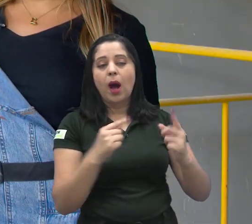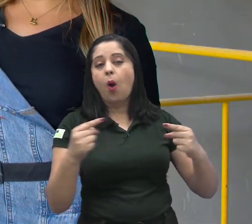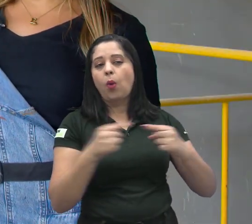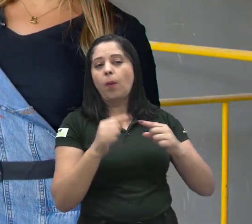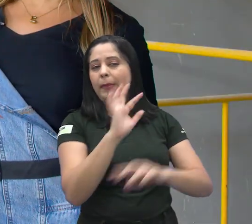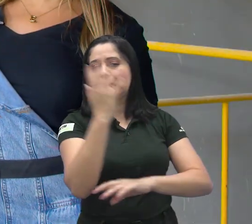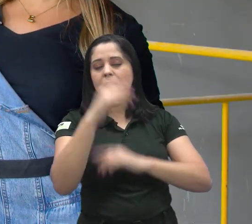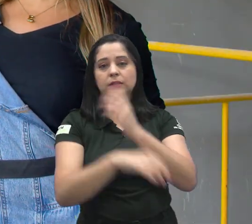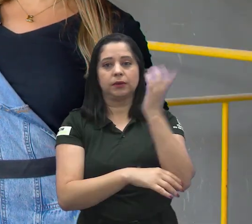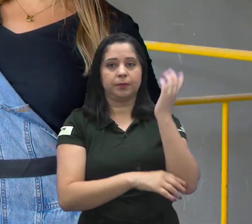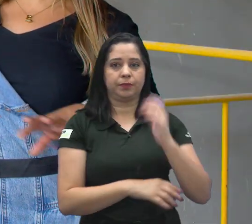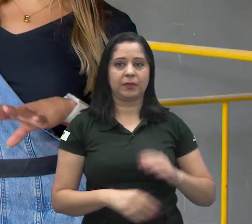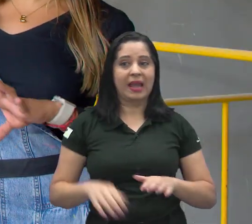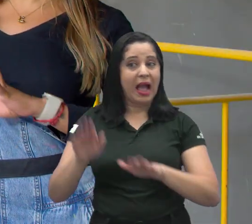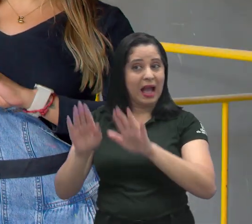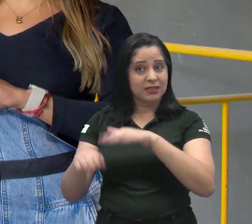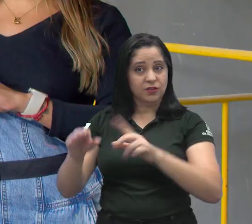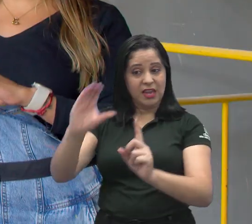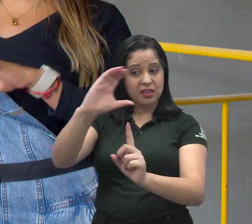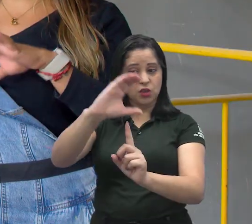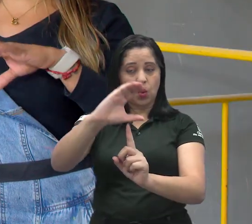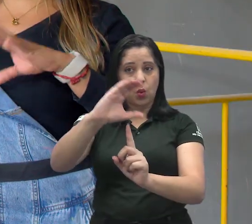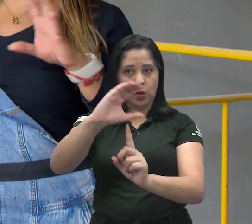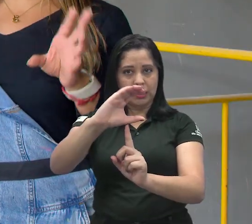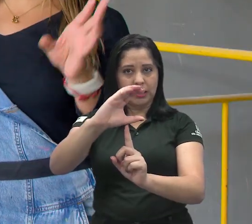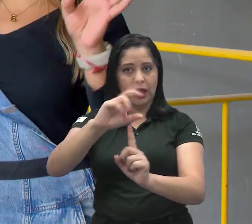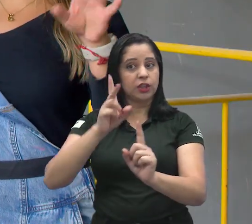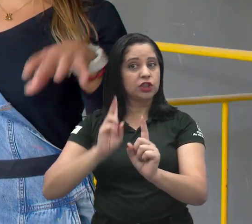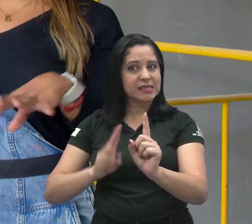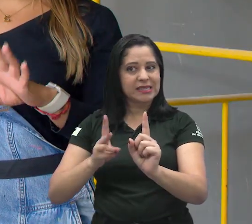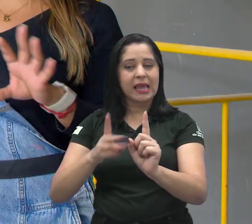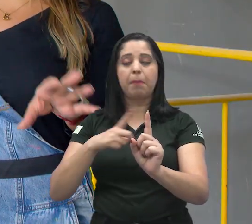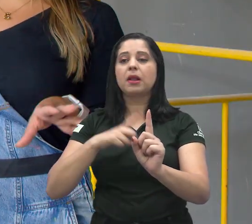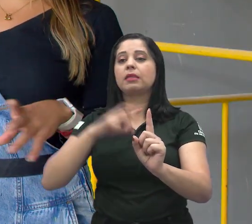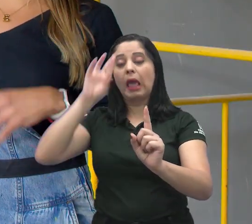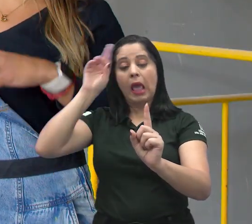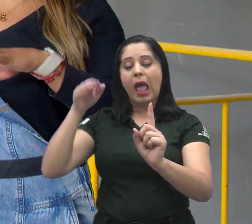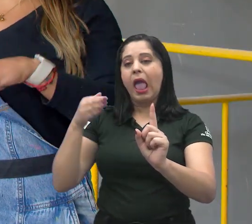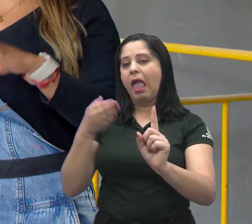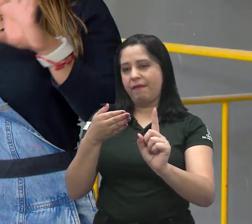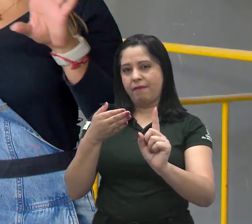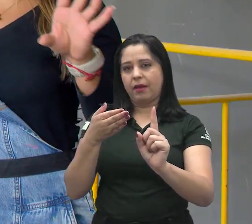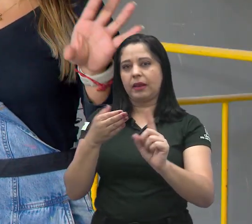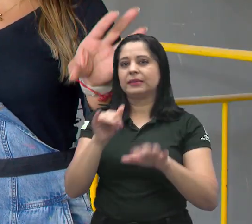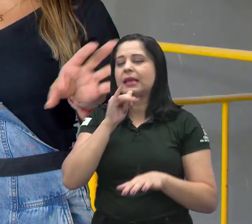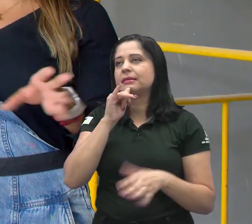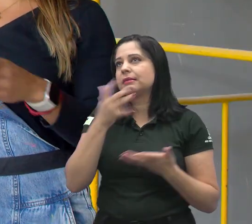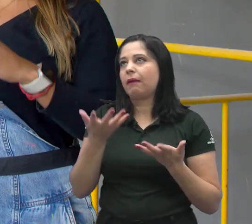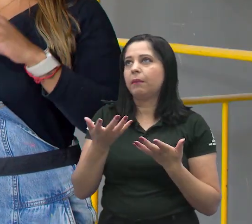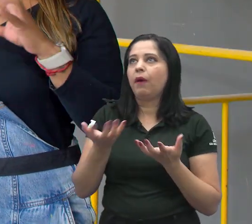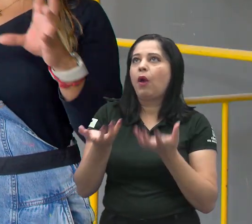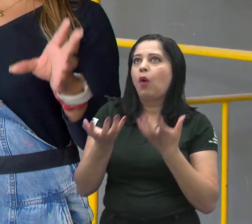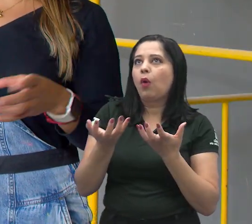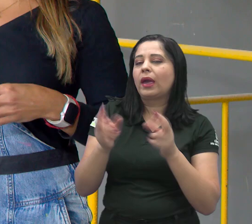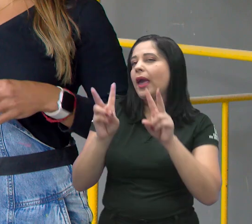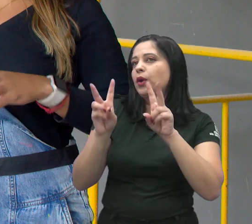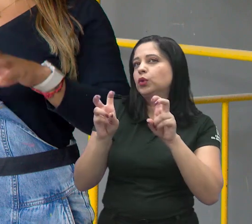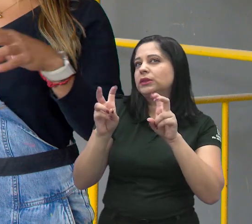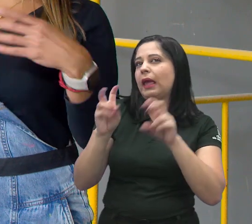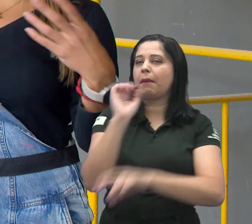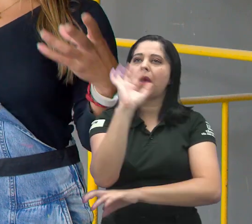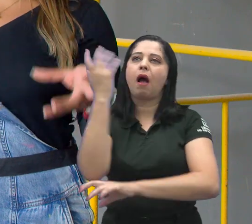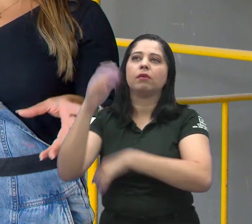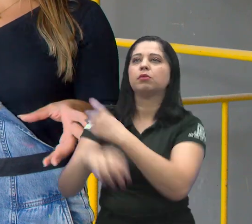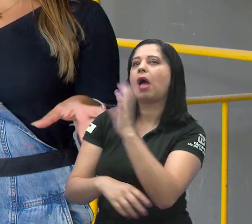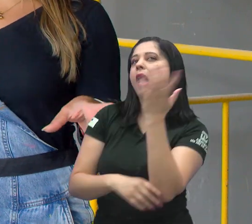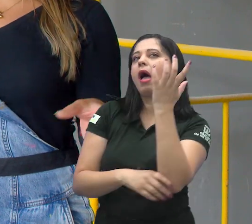que foi? Muitas vezes o cliente ele já me procura com uma referência definida do que ele quer. Eu quero algo que seja mais botânico, algo que